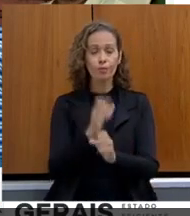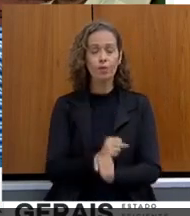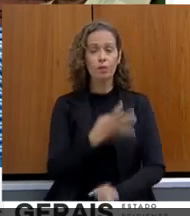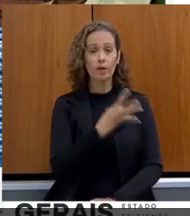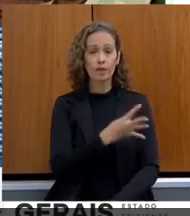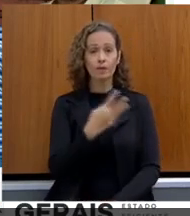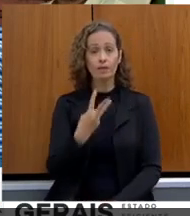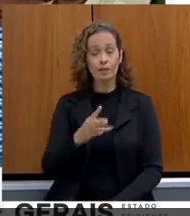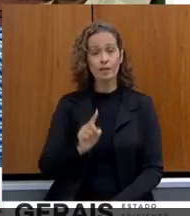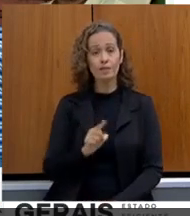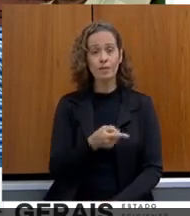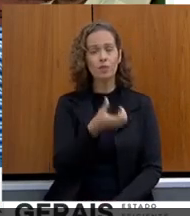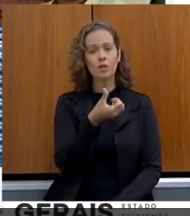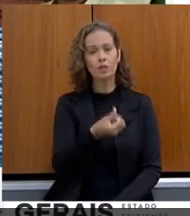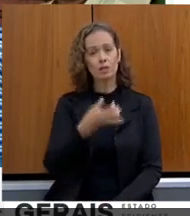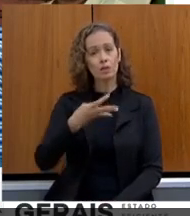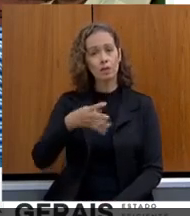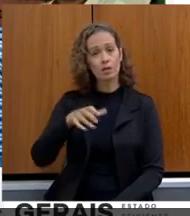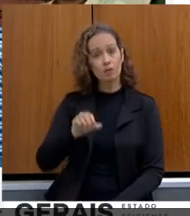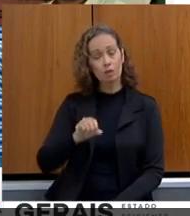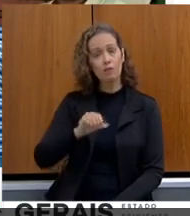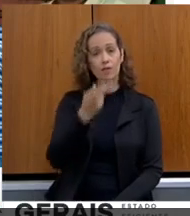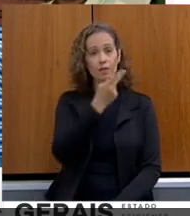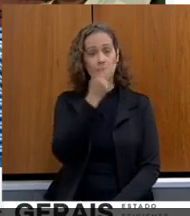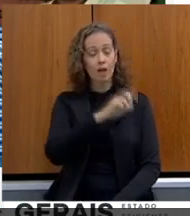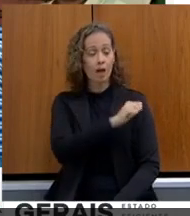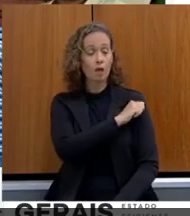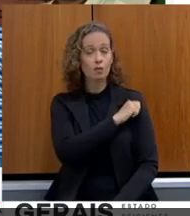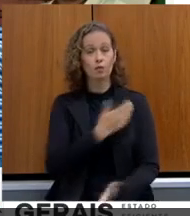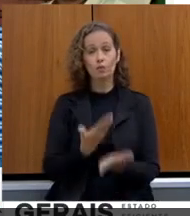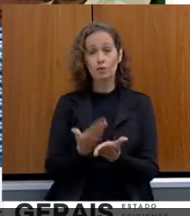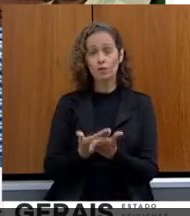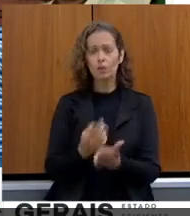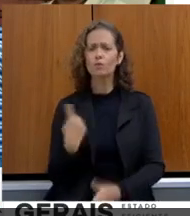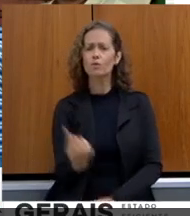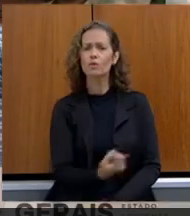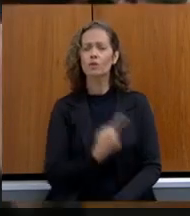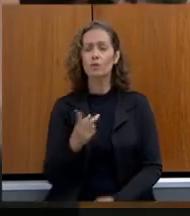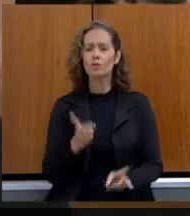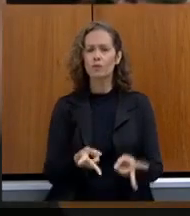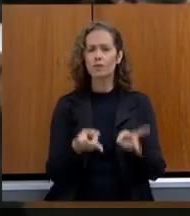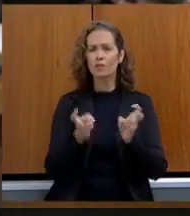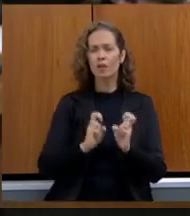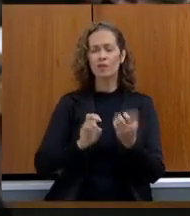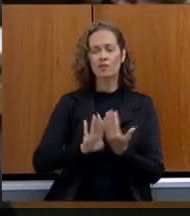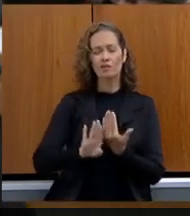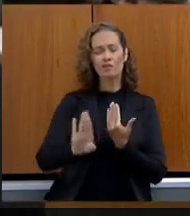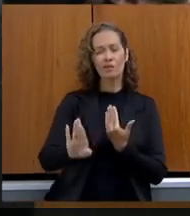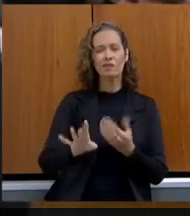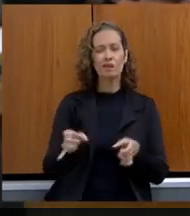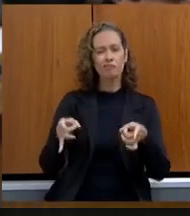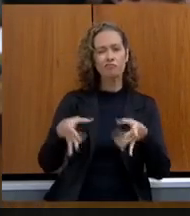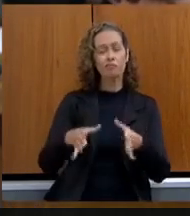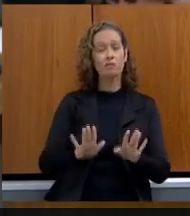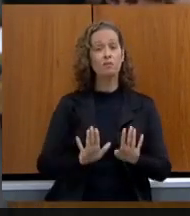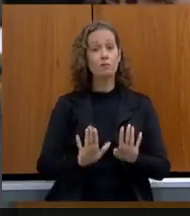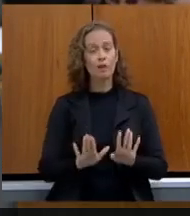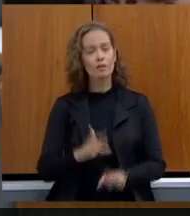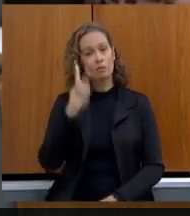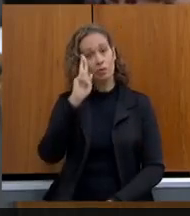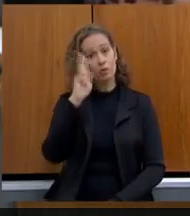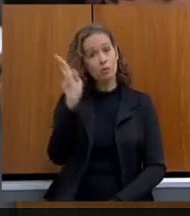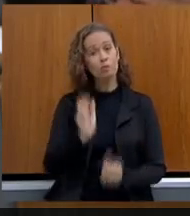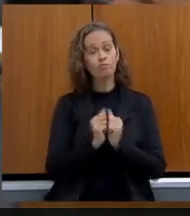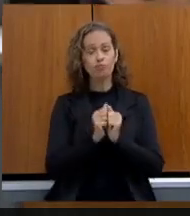43 1649 estudantes que a gente vinha percebendo que estavam afastados e que os diretores mais uma vez com